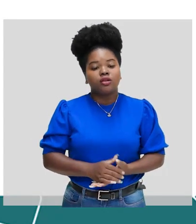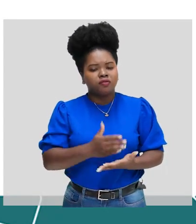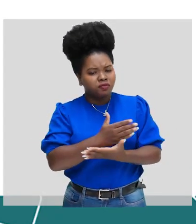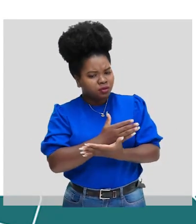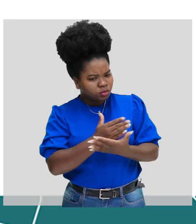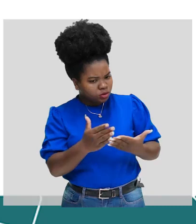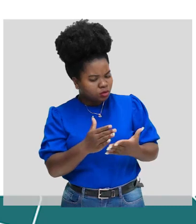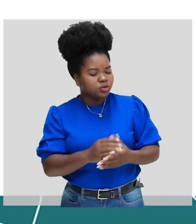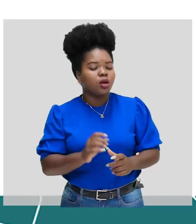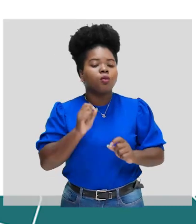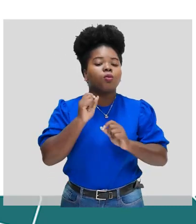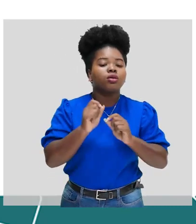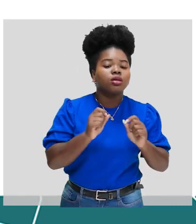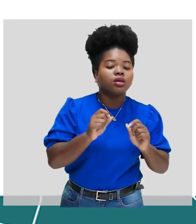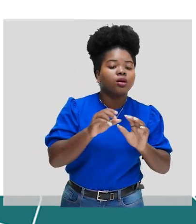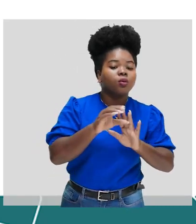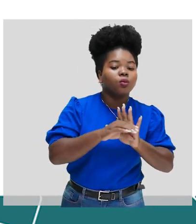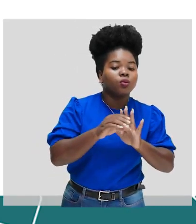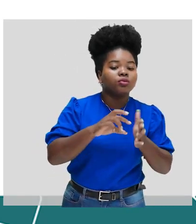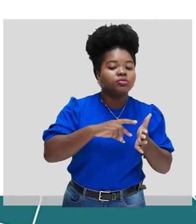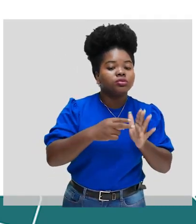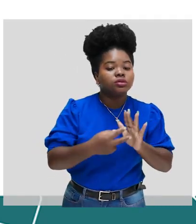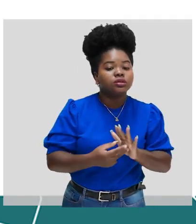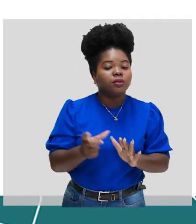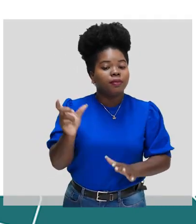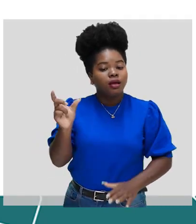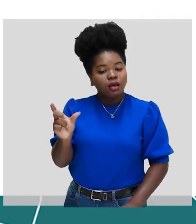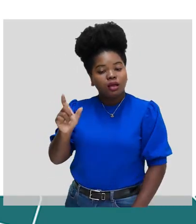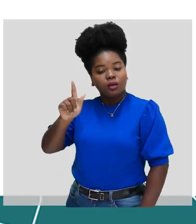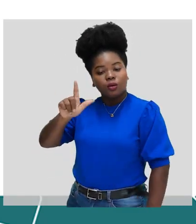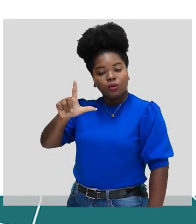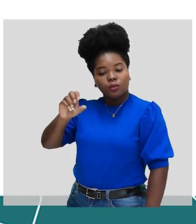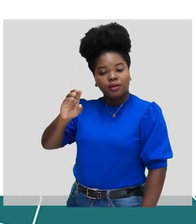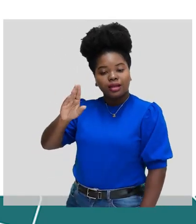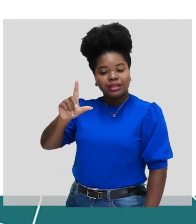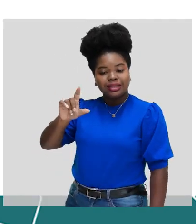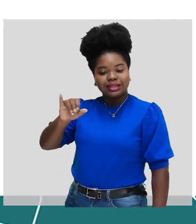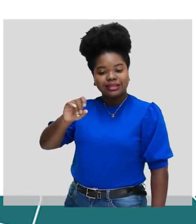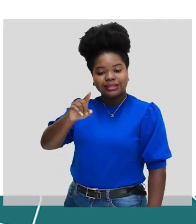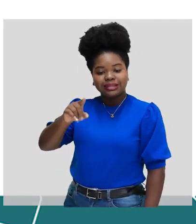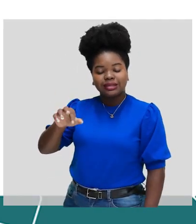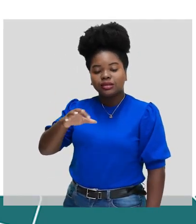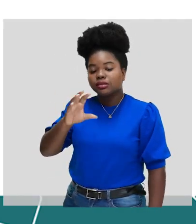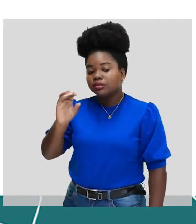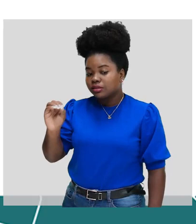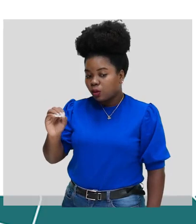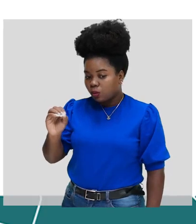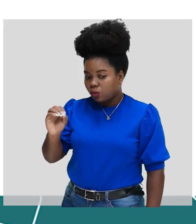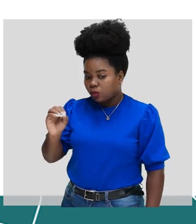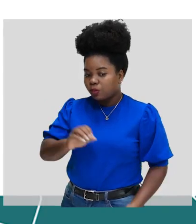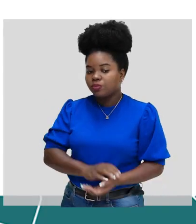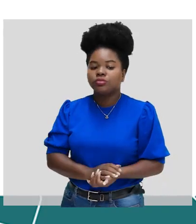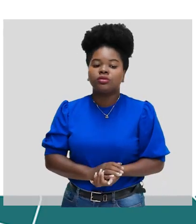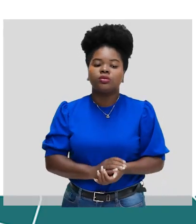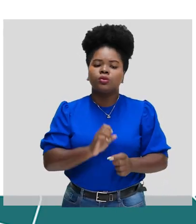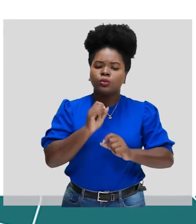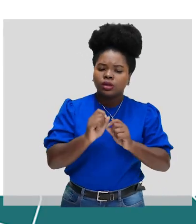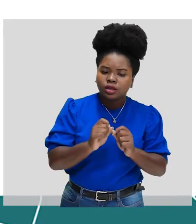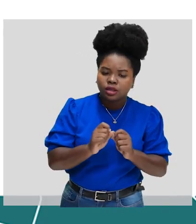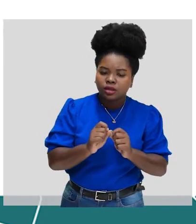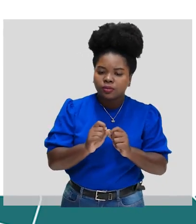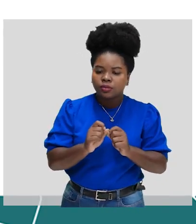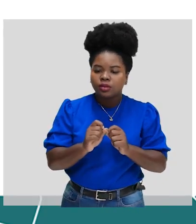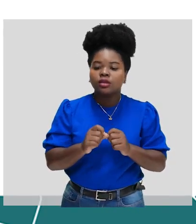é globalização? E eu lembro para você que globalização é um conjunto de